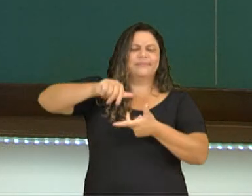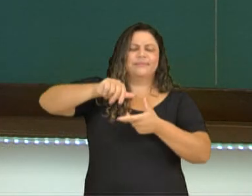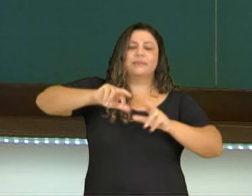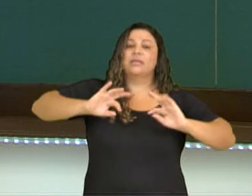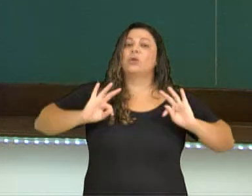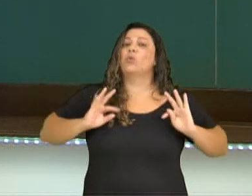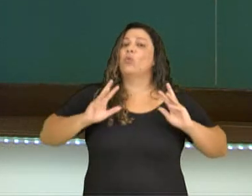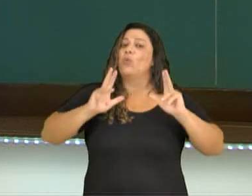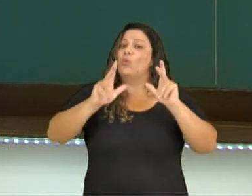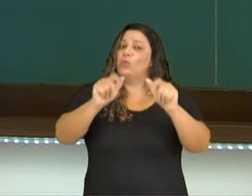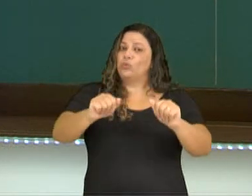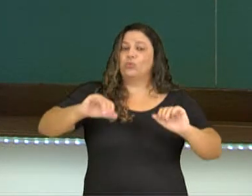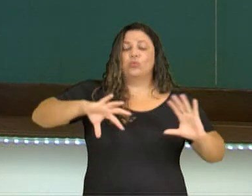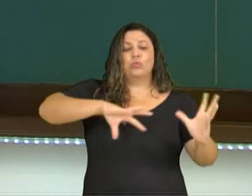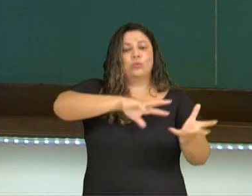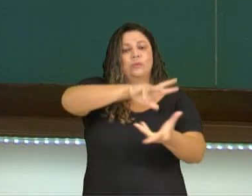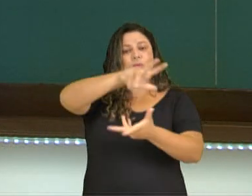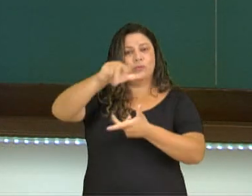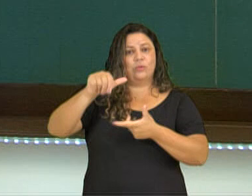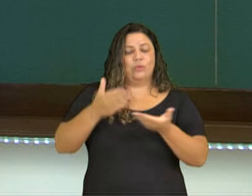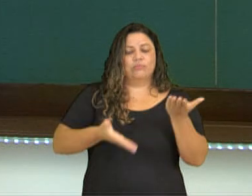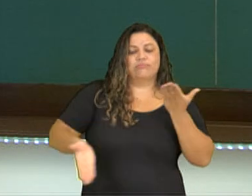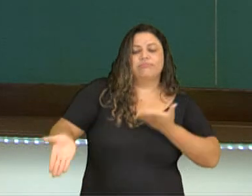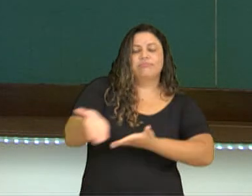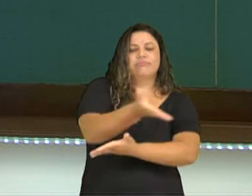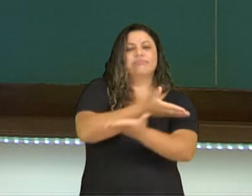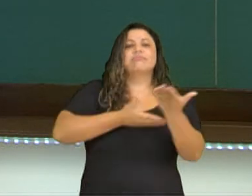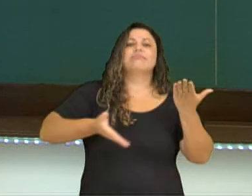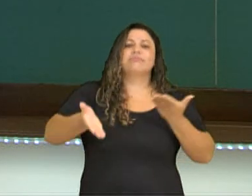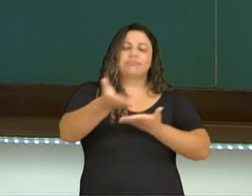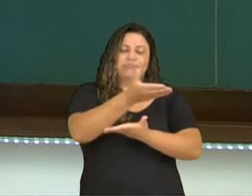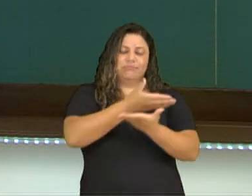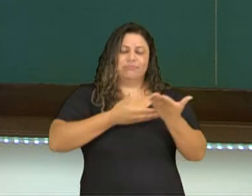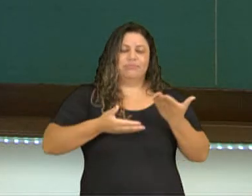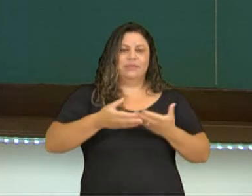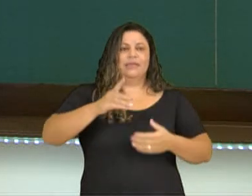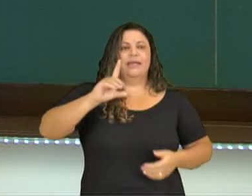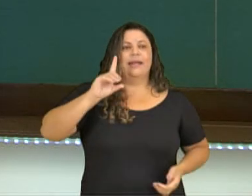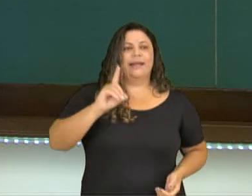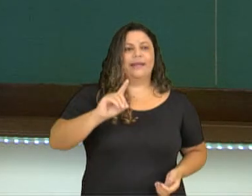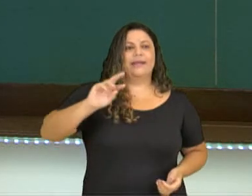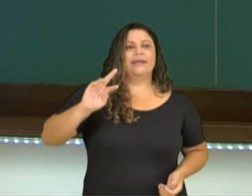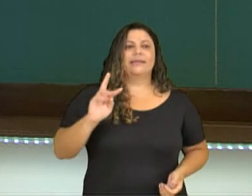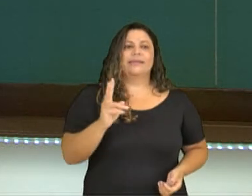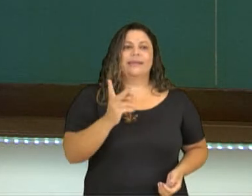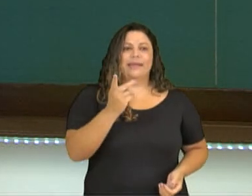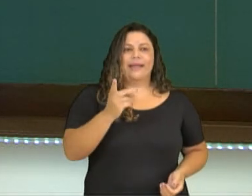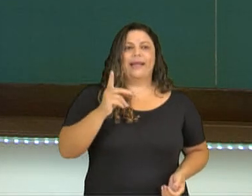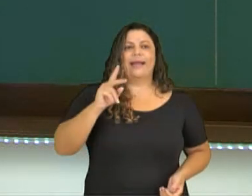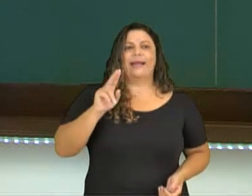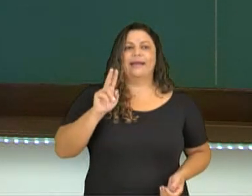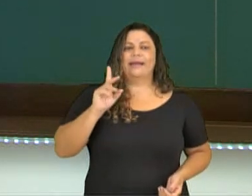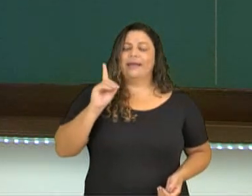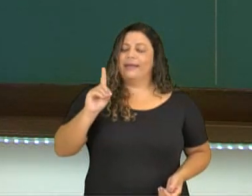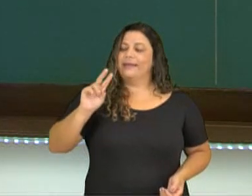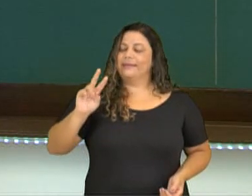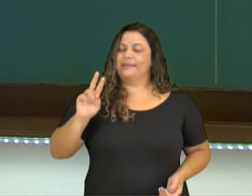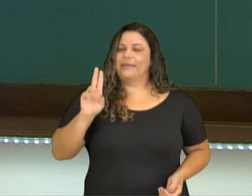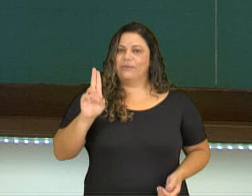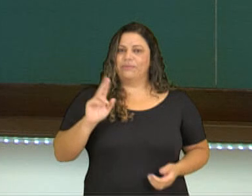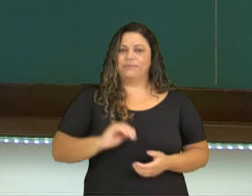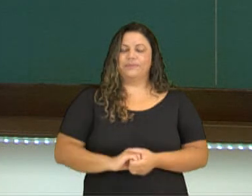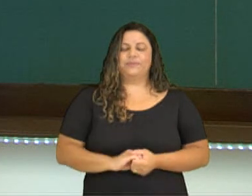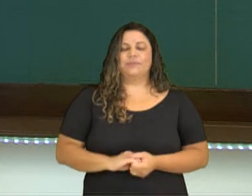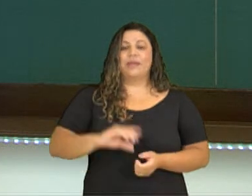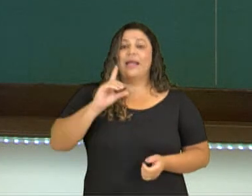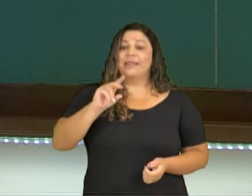estão envolvidos nessa Declaração Universal dos Direitos Humanos de alguma forma, né? Foi estabelecida aí uma norma